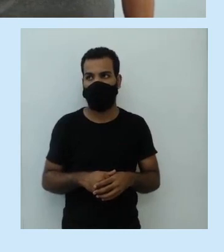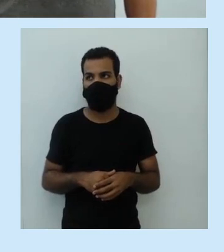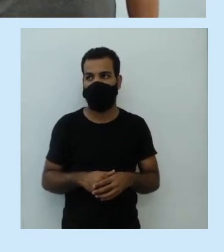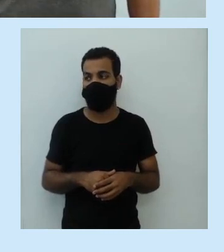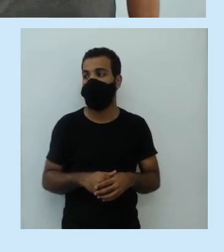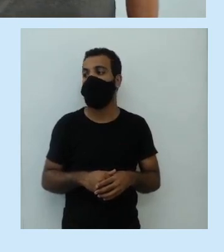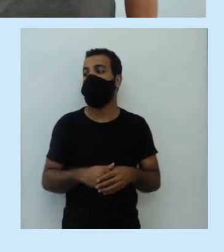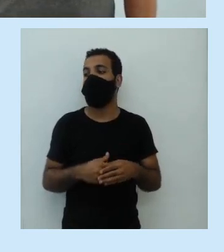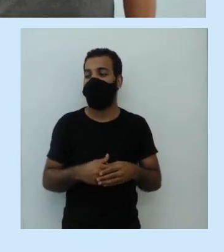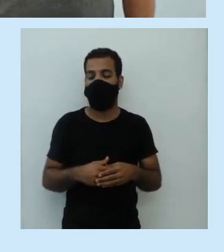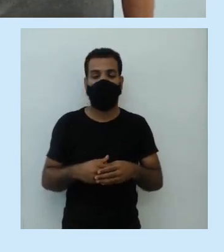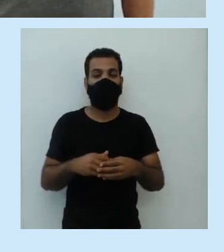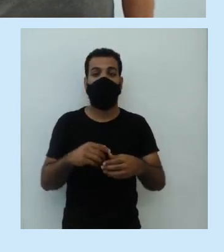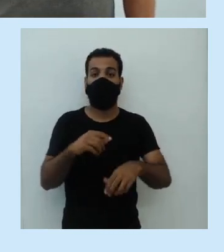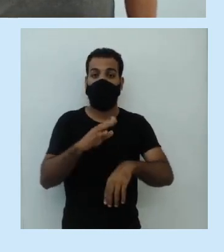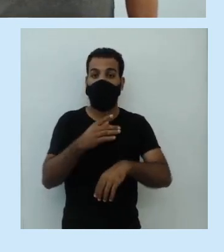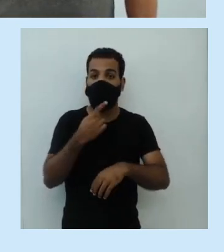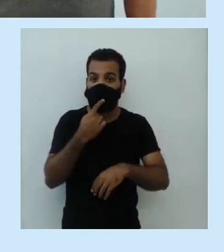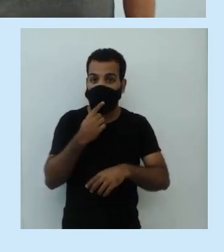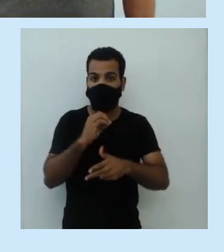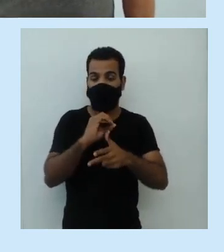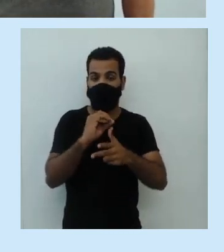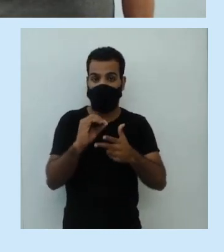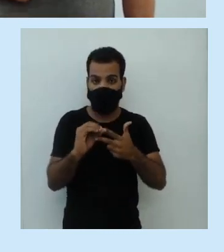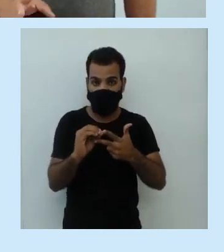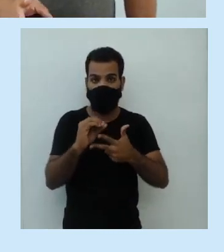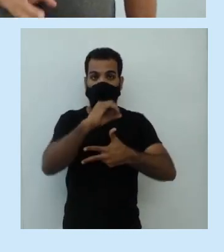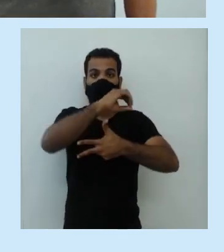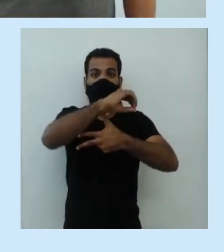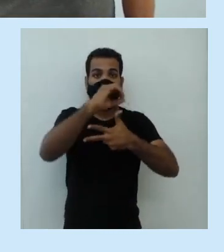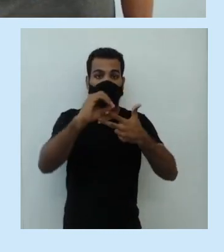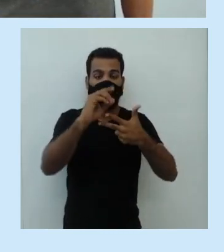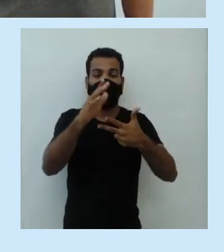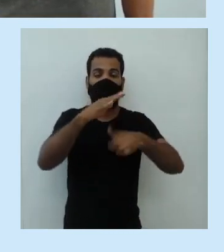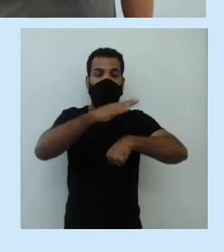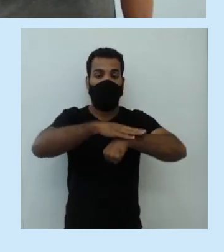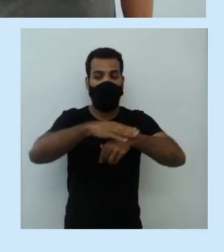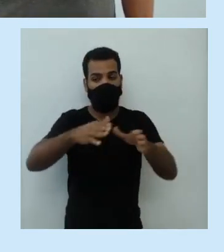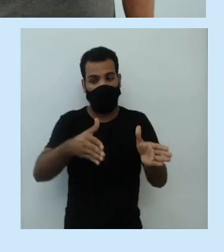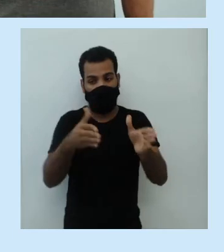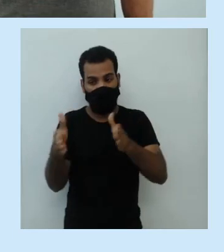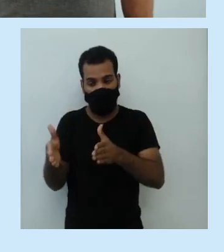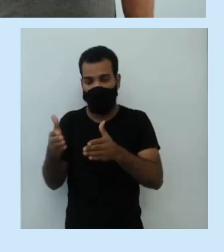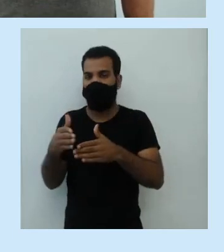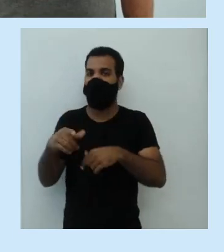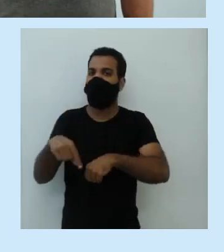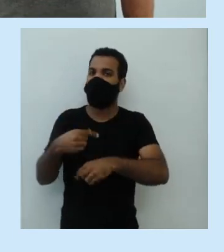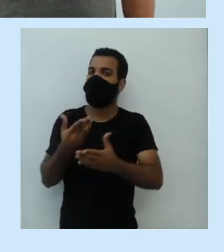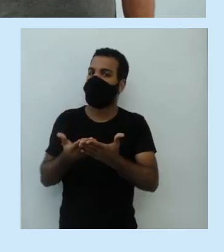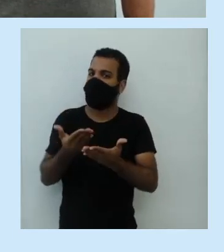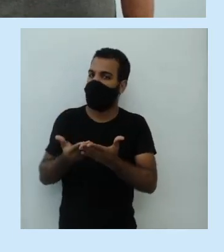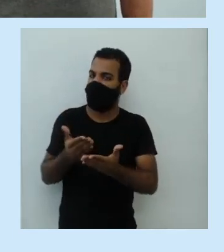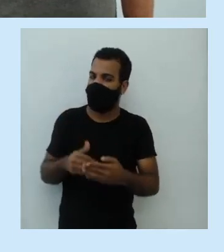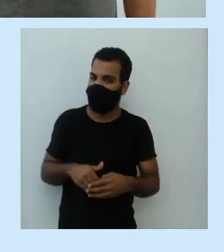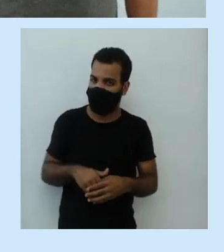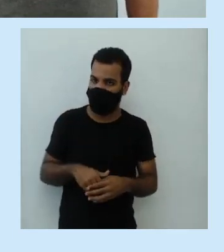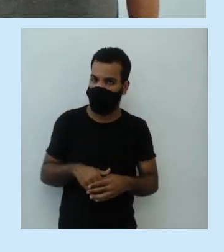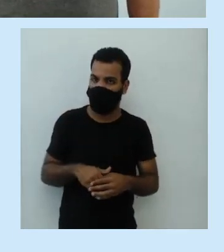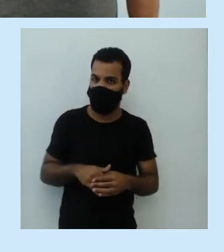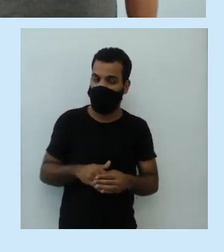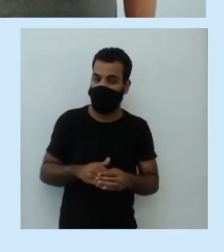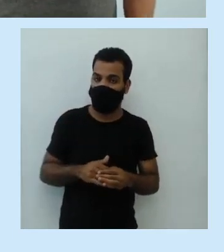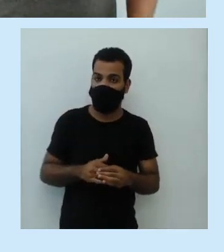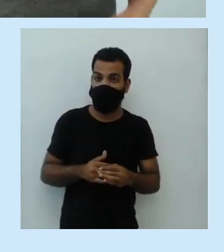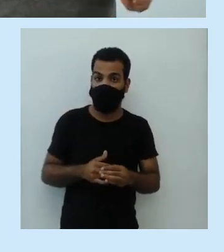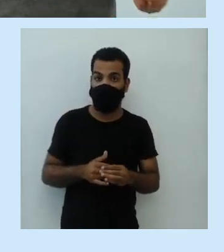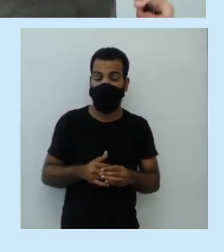Enem, precisa dividir o tempo aí e dedicar horas para estudar. Então, navegar por muitas horas